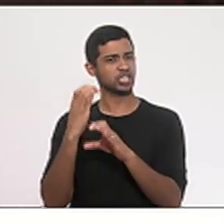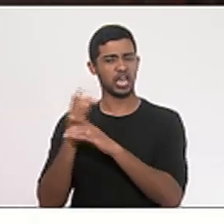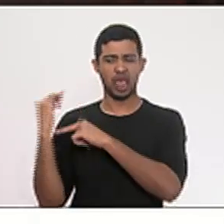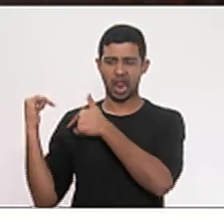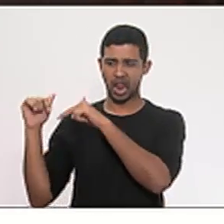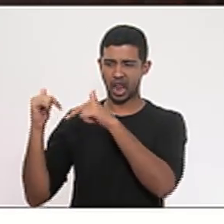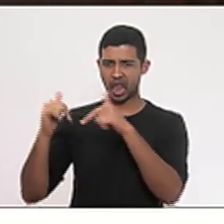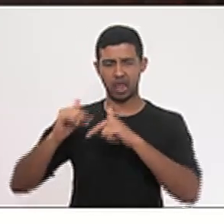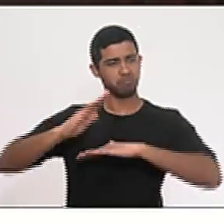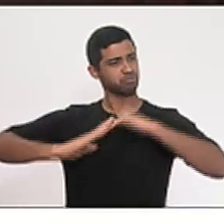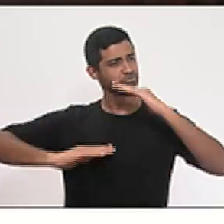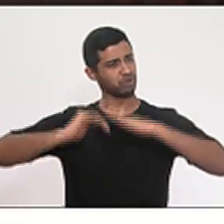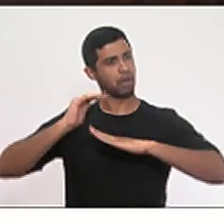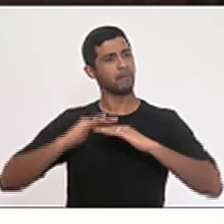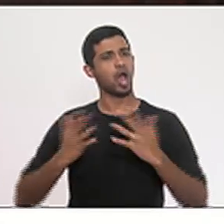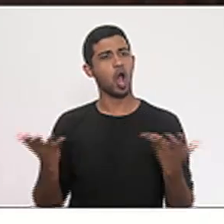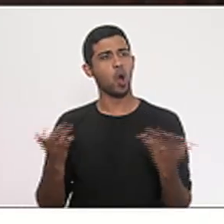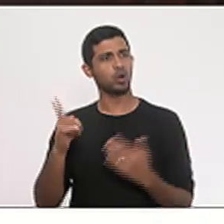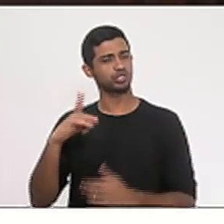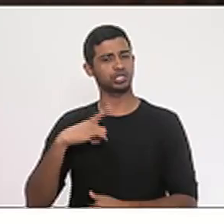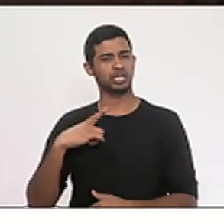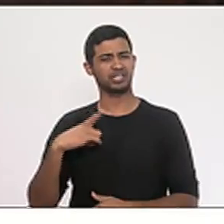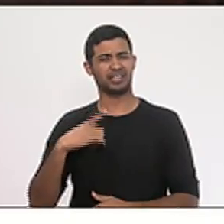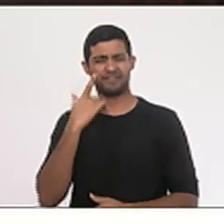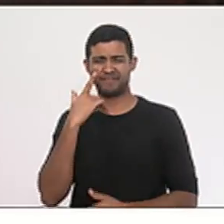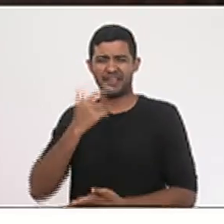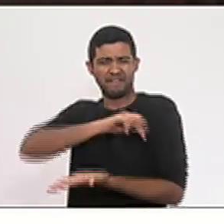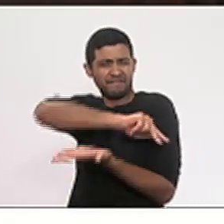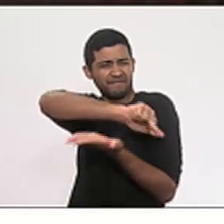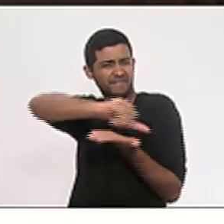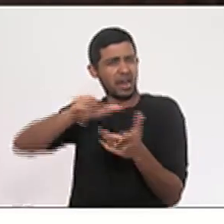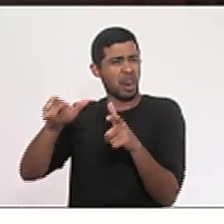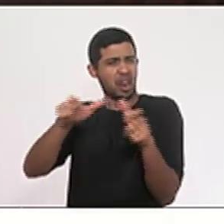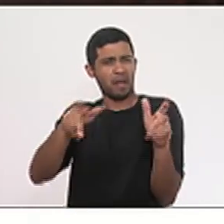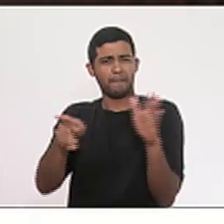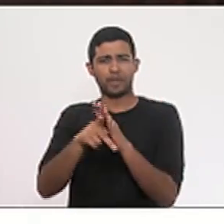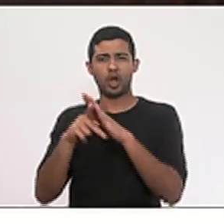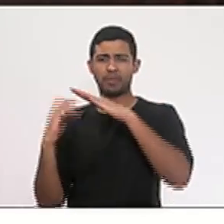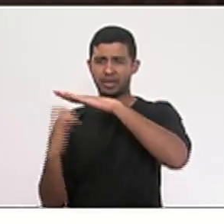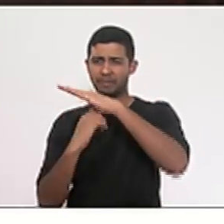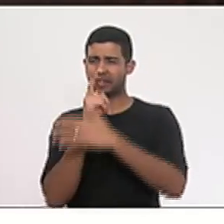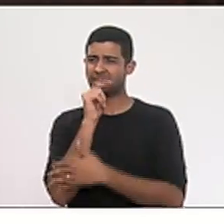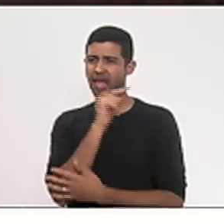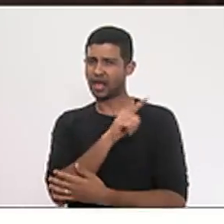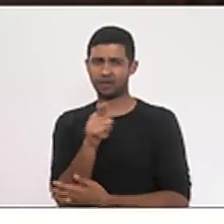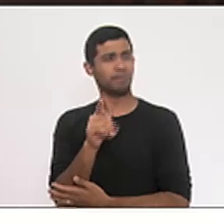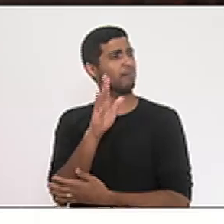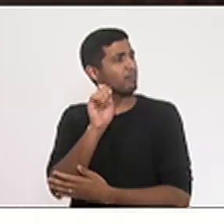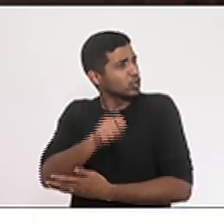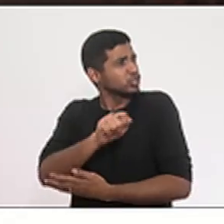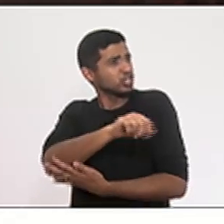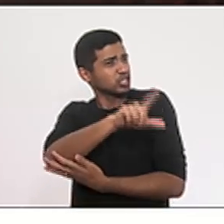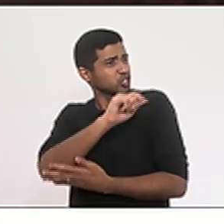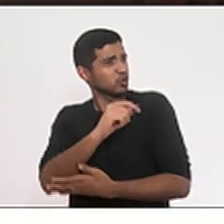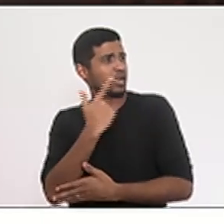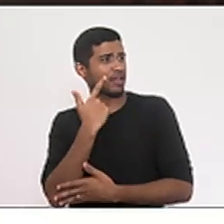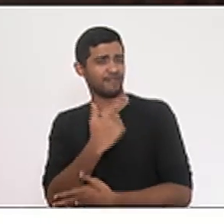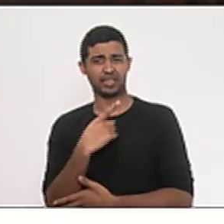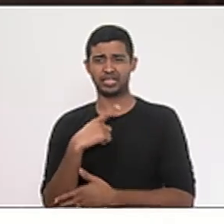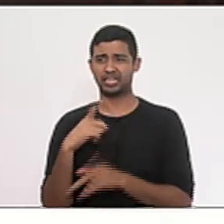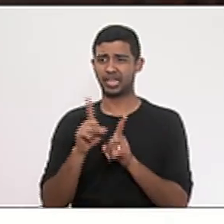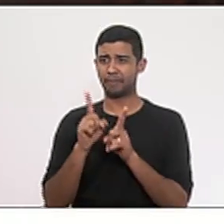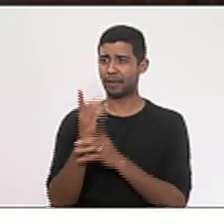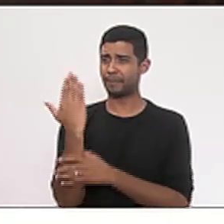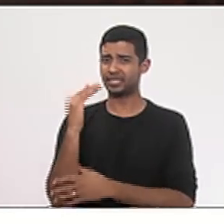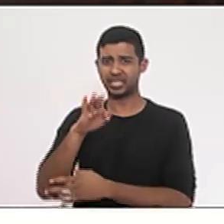hoje comanda, atua em vários setores da SEDAI, poderia ser esse interlocutor, como tantos outros, como o doutor Cid Cury, um ex-presidente da